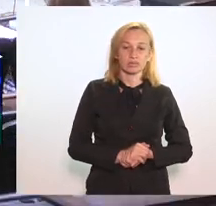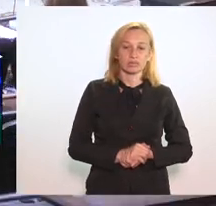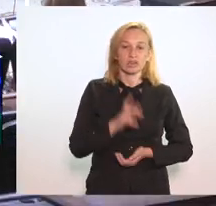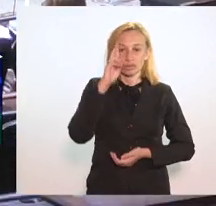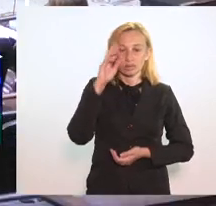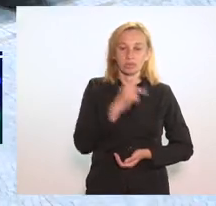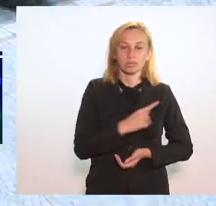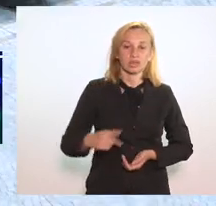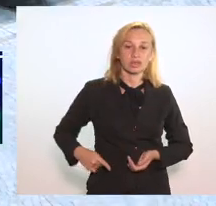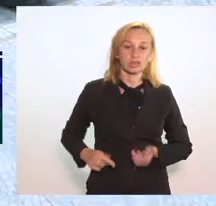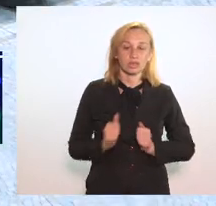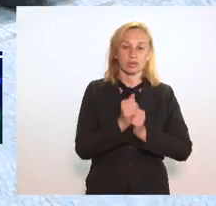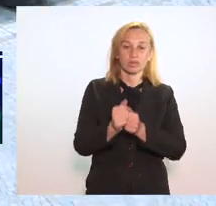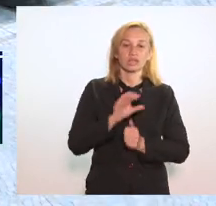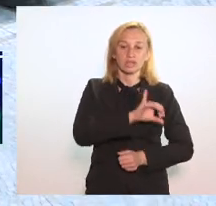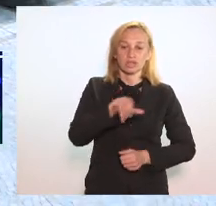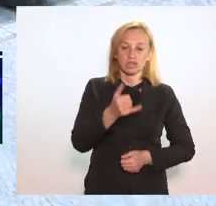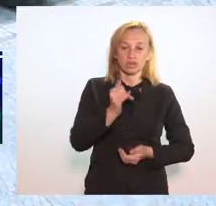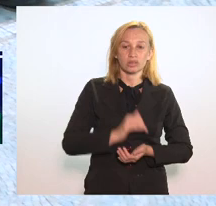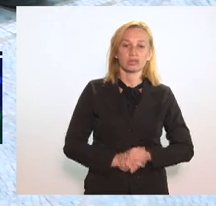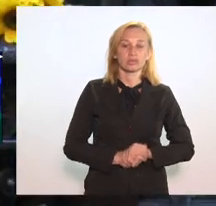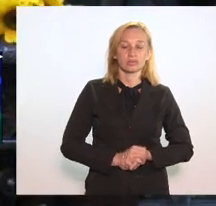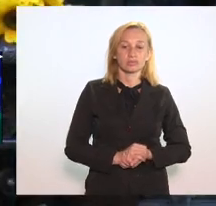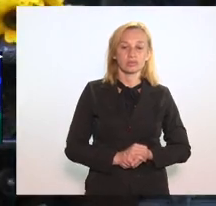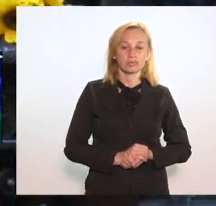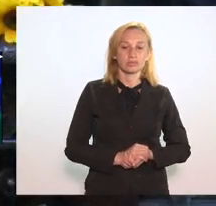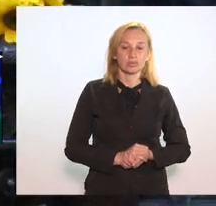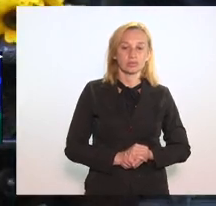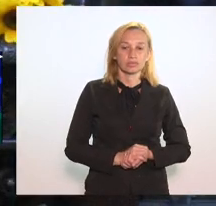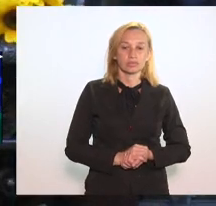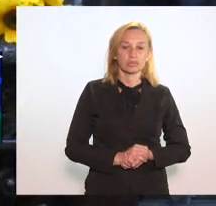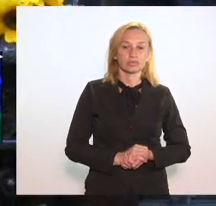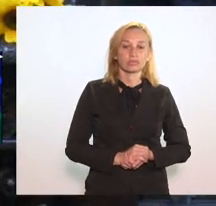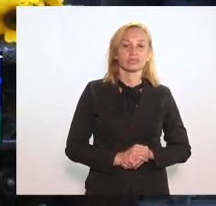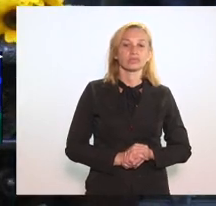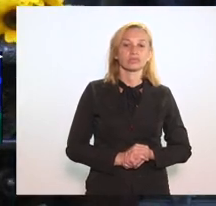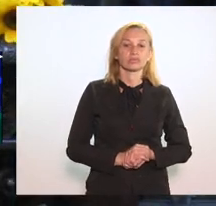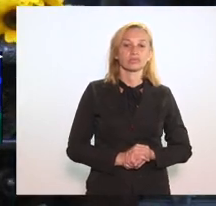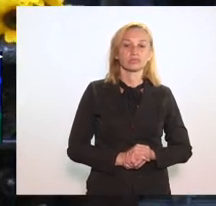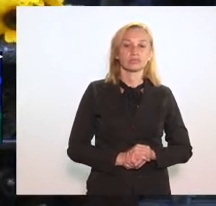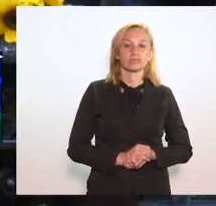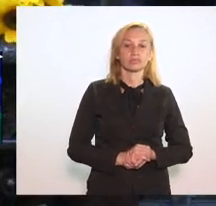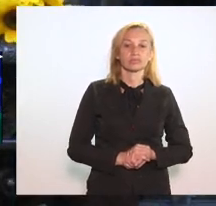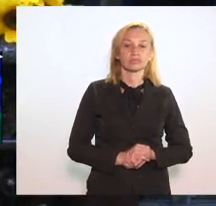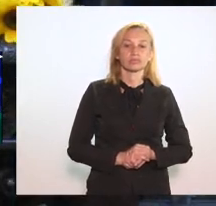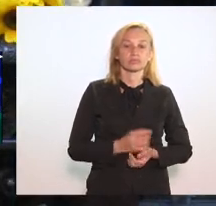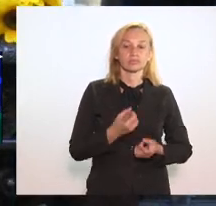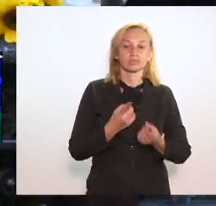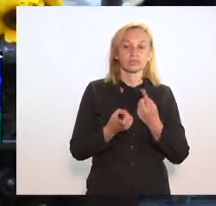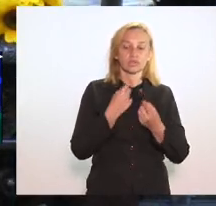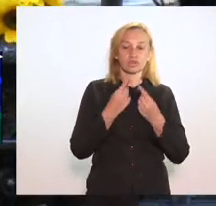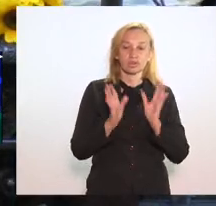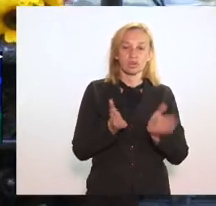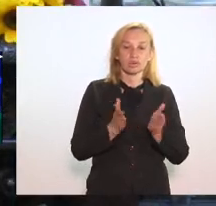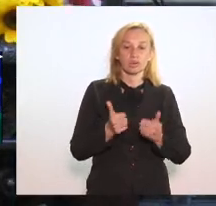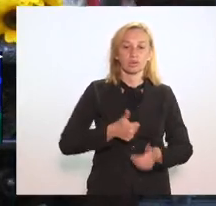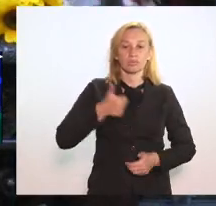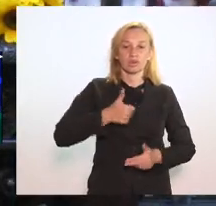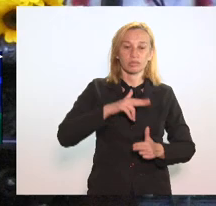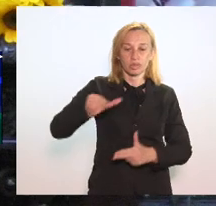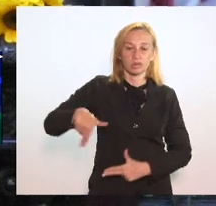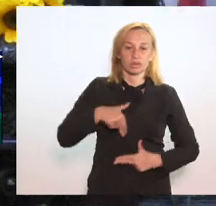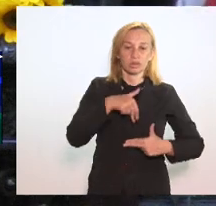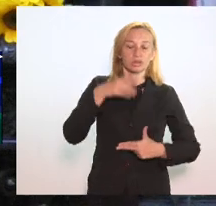o senhor presidente acompanha o parecer da ccj com os pareceres emitidos vamos a discussão primeiro orador